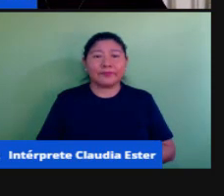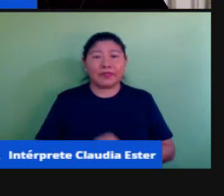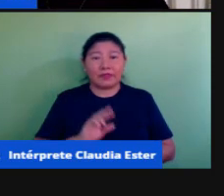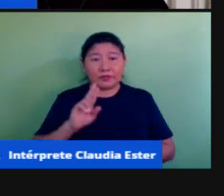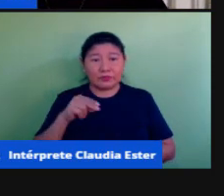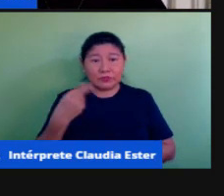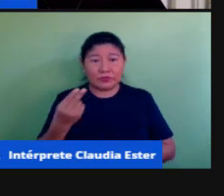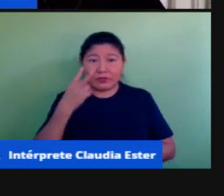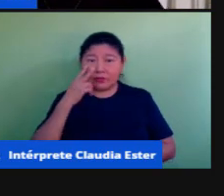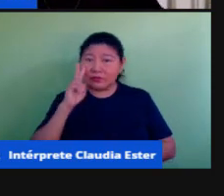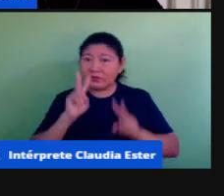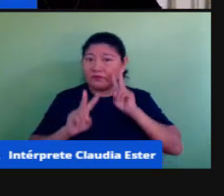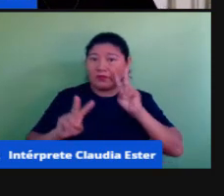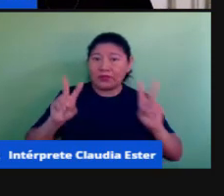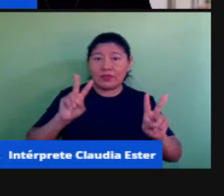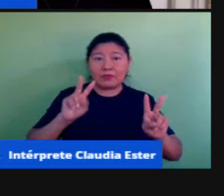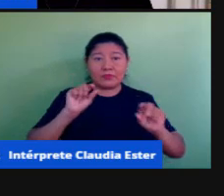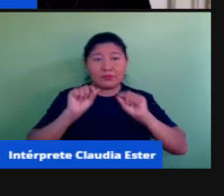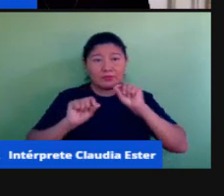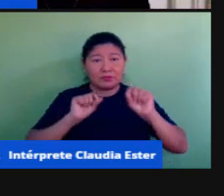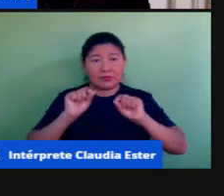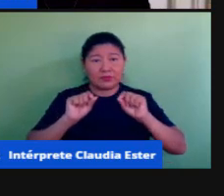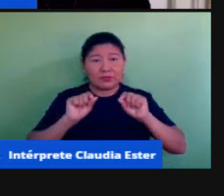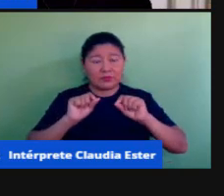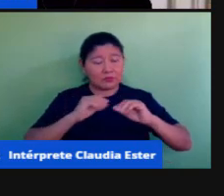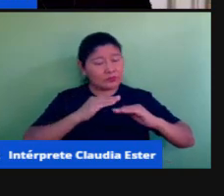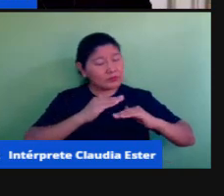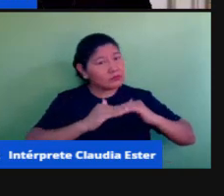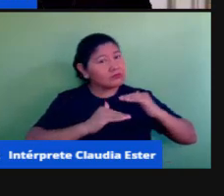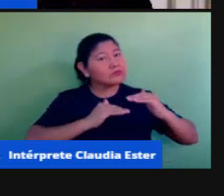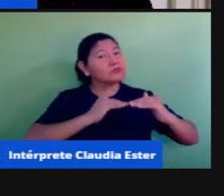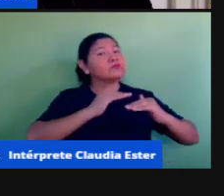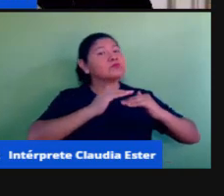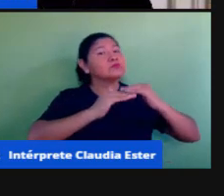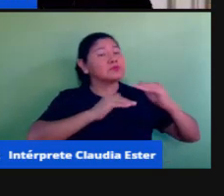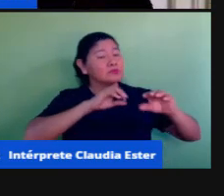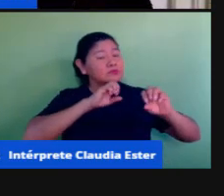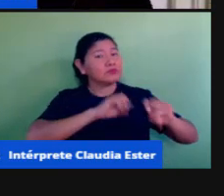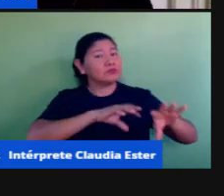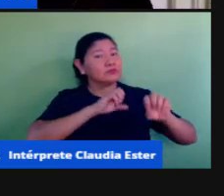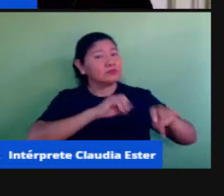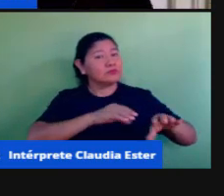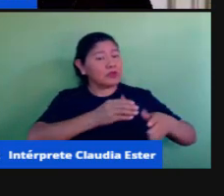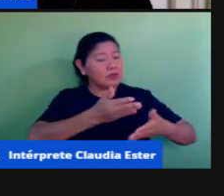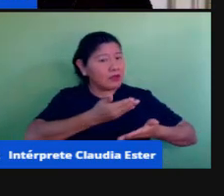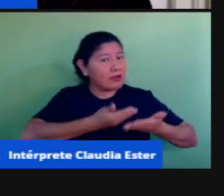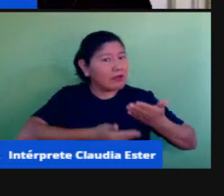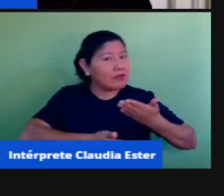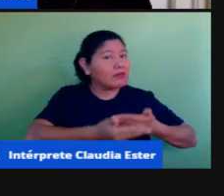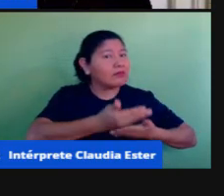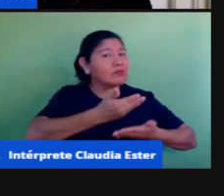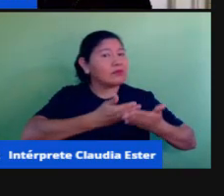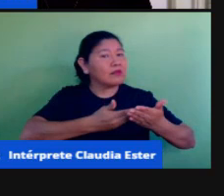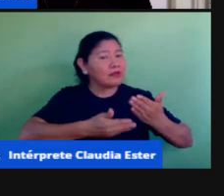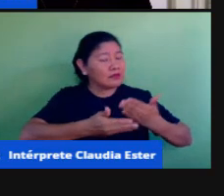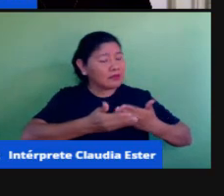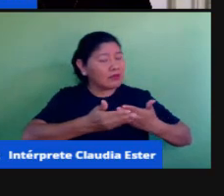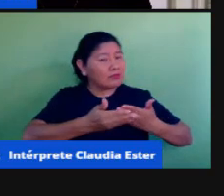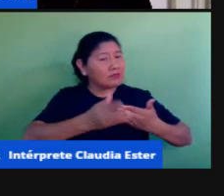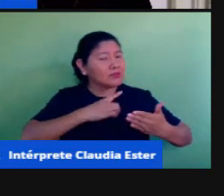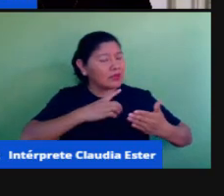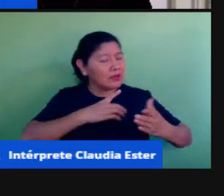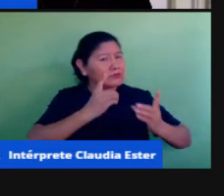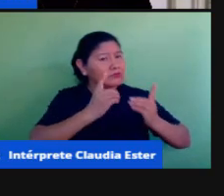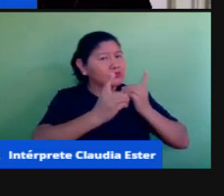nós vemos que o processo de ensino e aprendizagem sempre envolve o diálogo entre o professor e